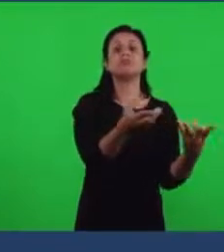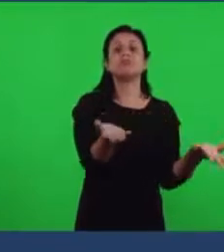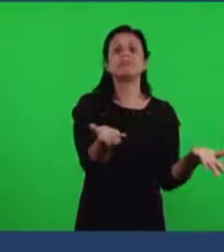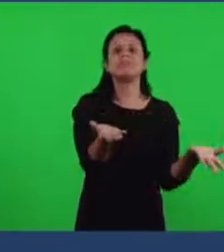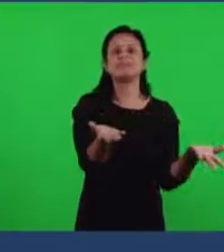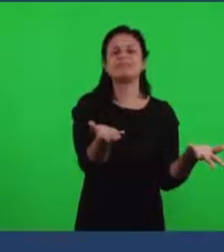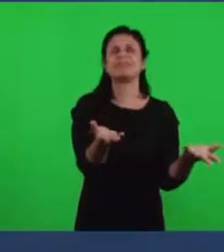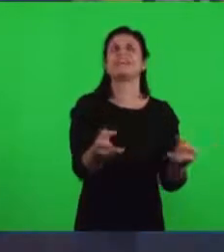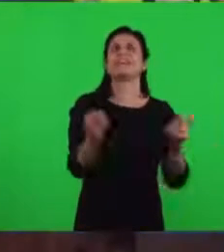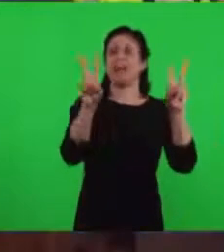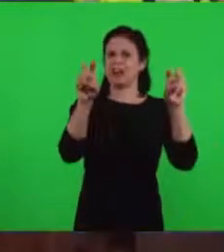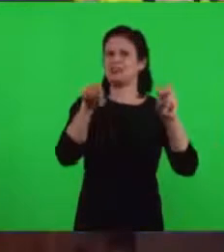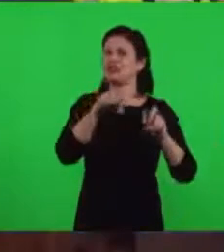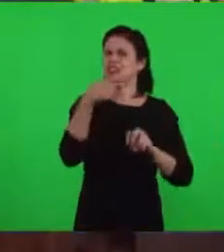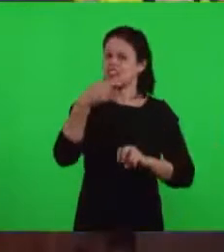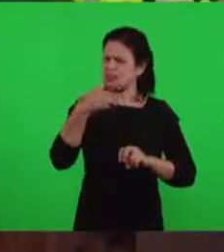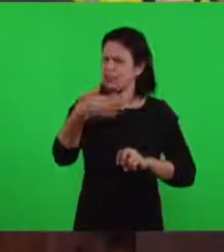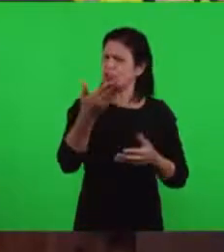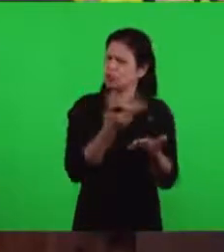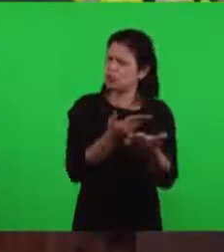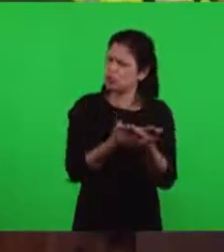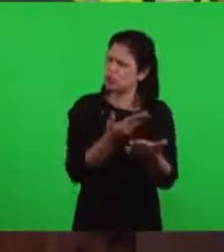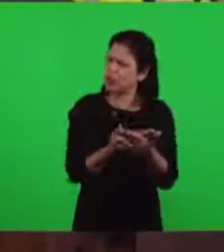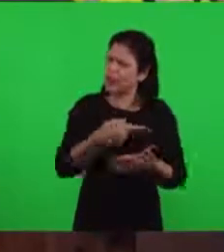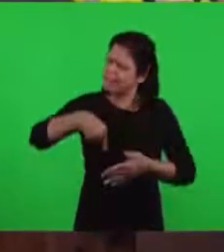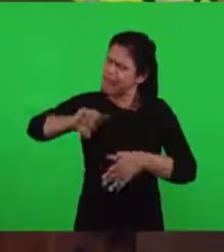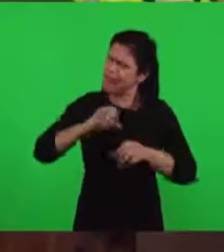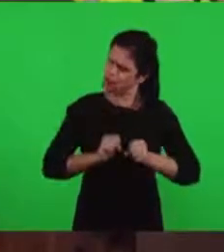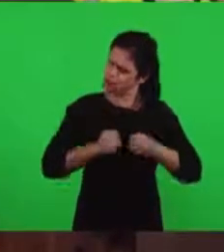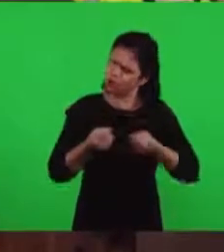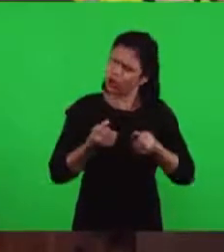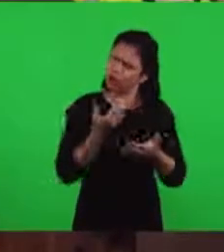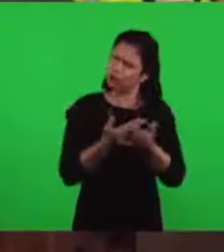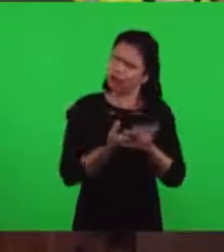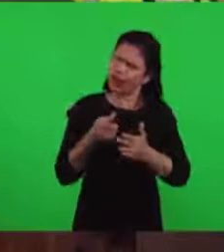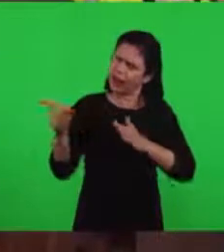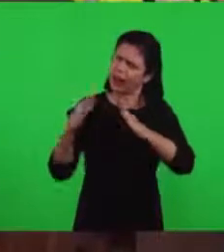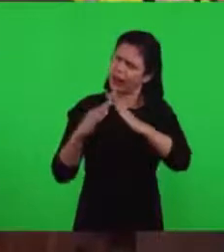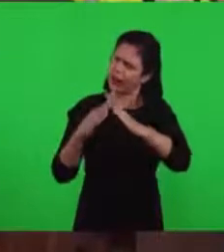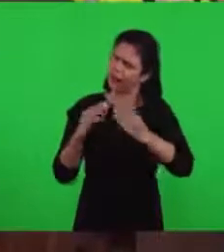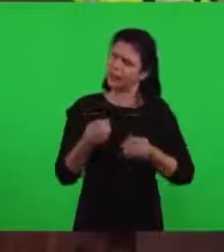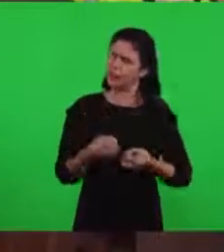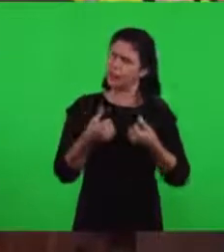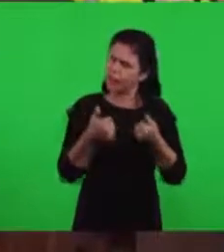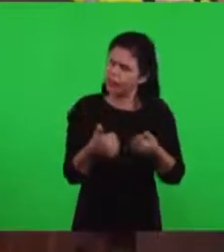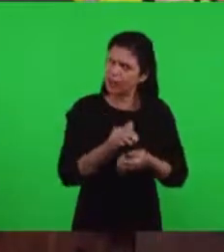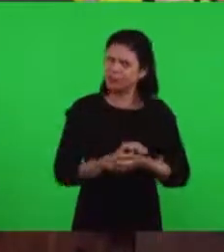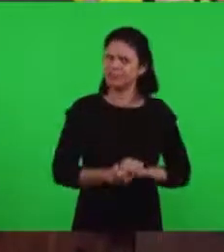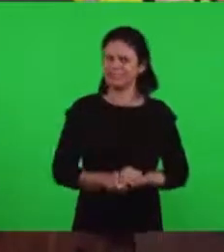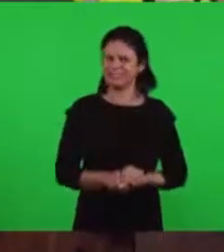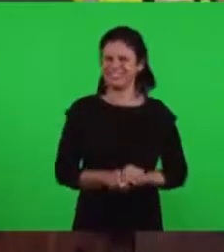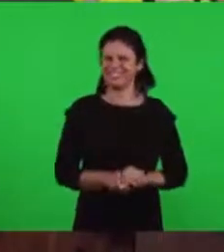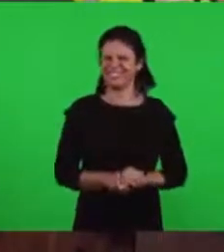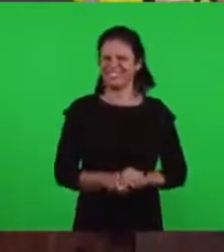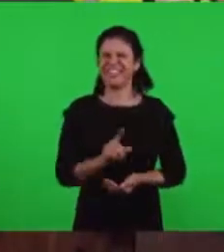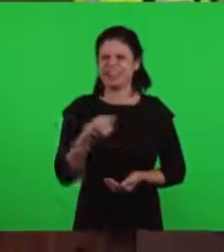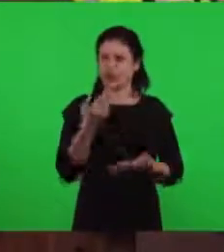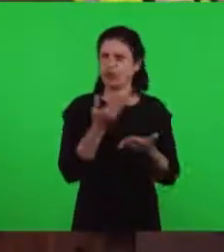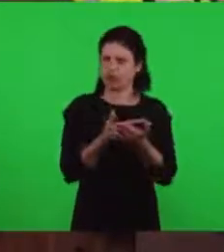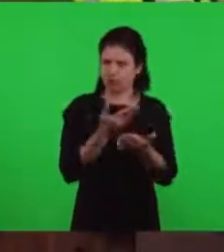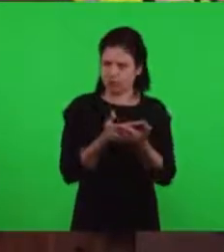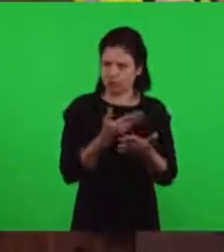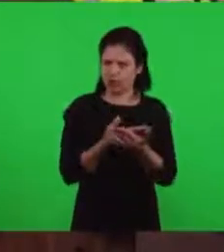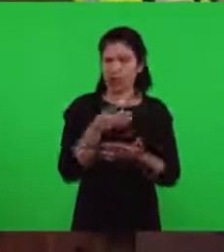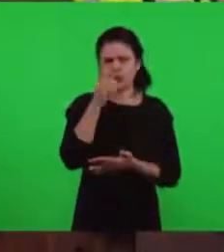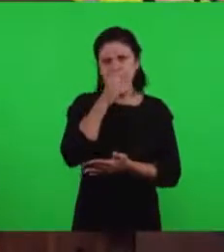para que a igreja possa trabalhar porque daqui para frente vamos trabalhar em cima desses textos